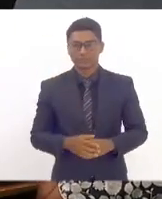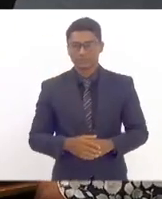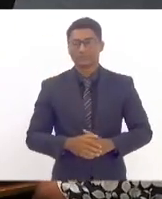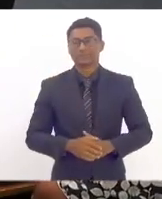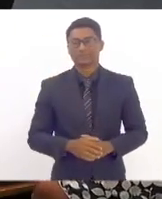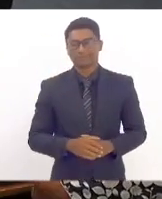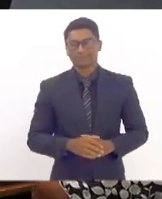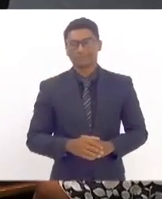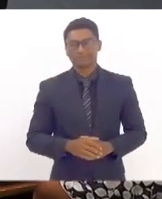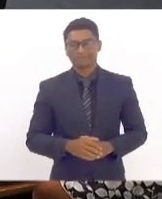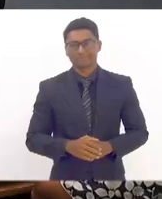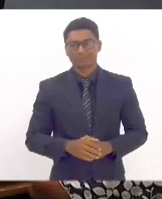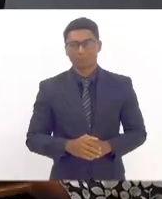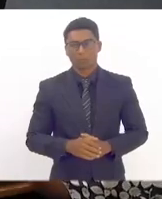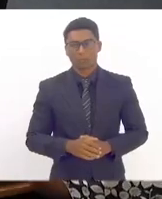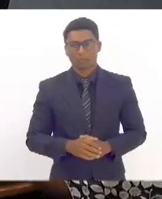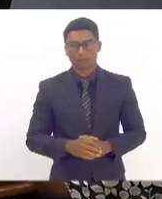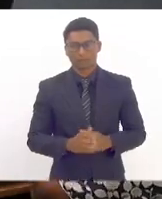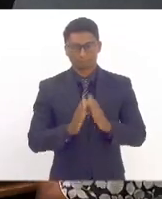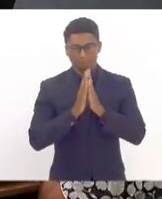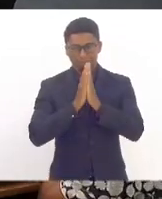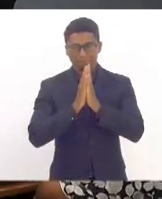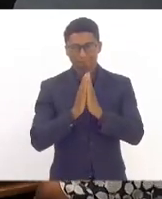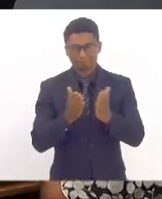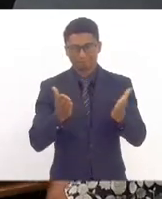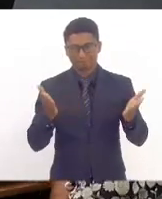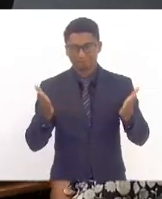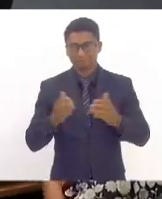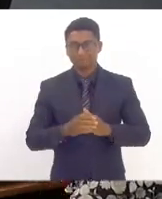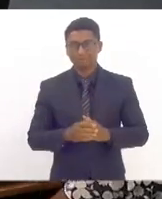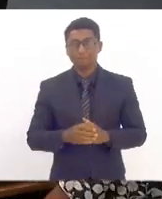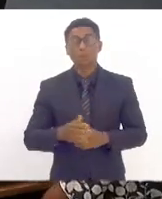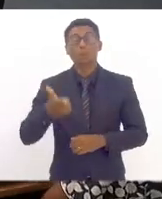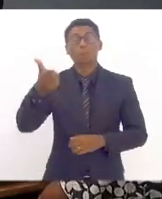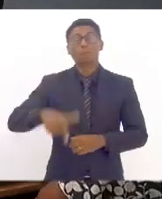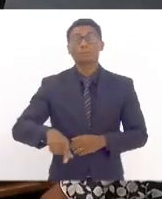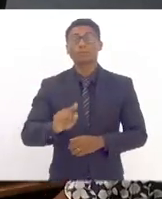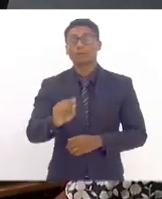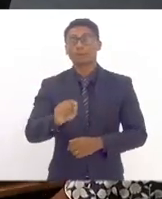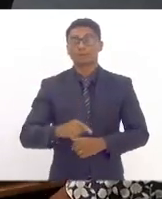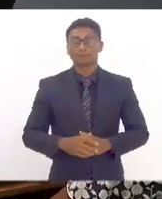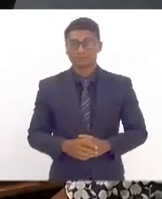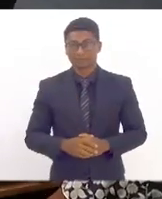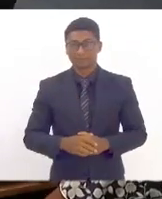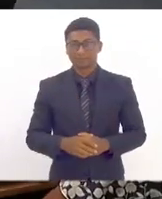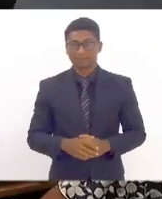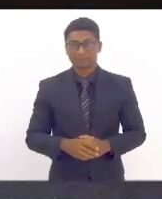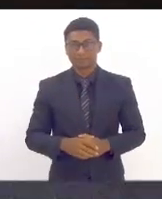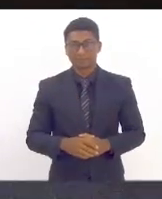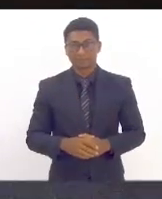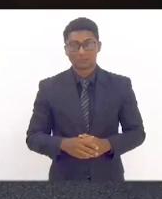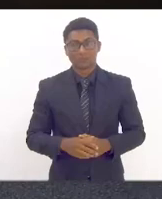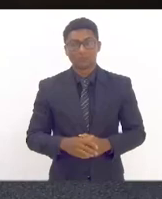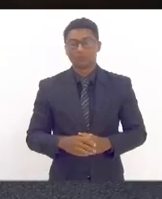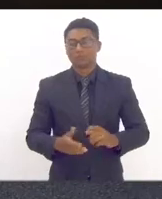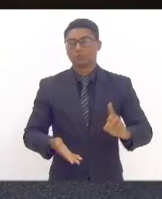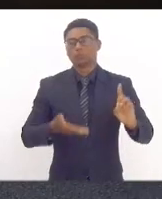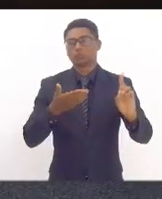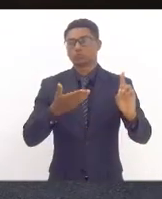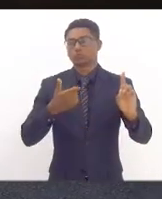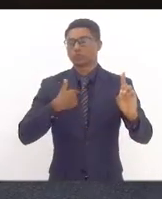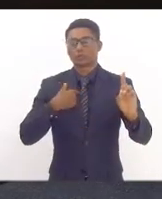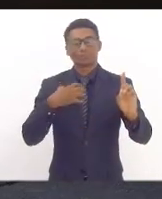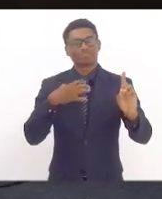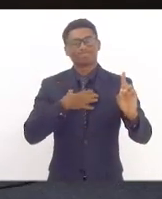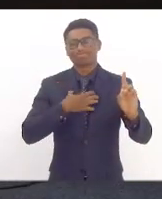vem que vem por favor quem mais longo quem mais que vai estar aqui bom agora esse esse para mim tem um